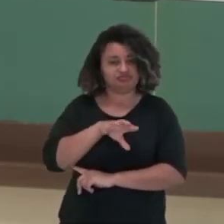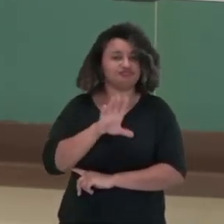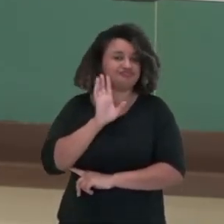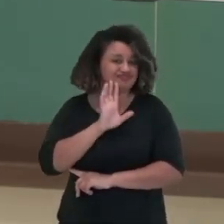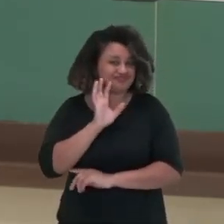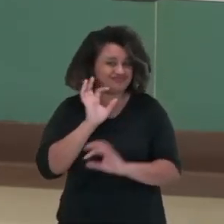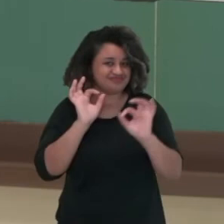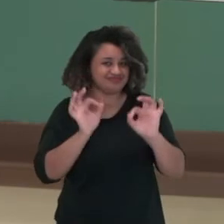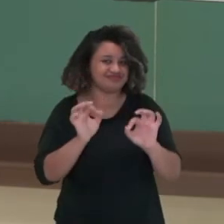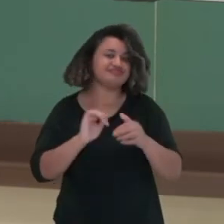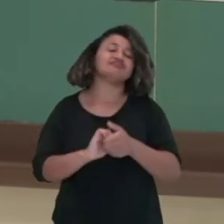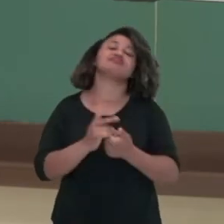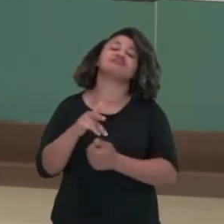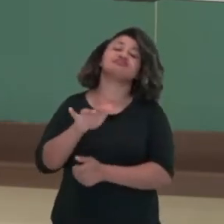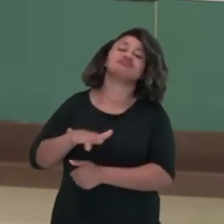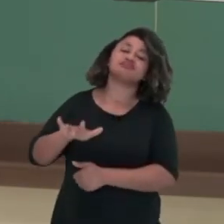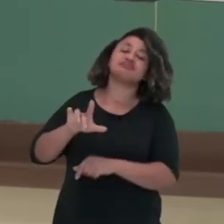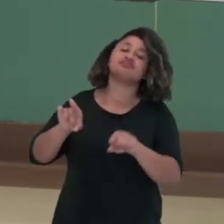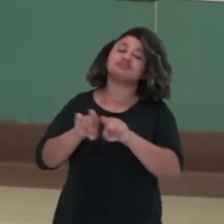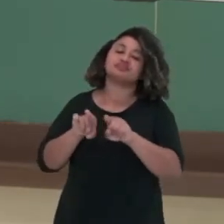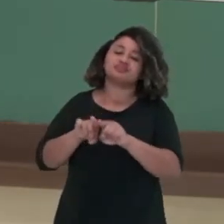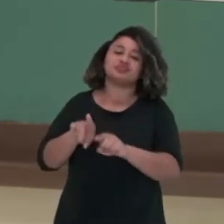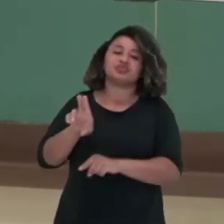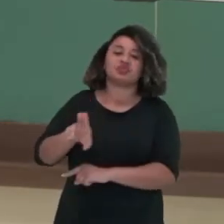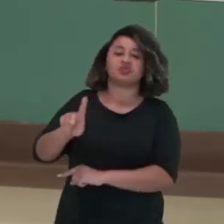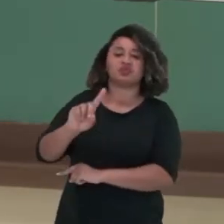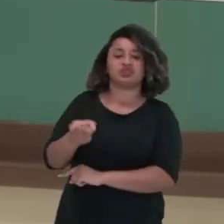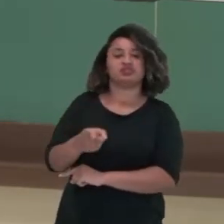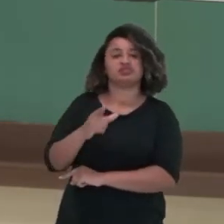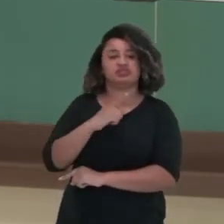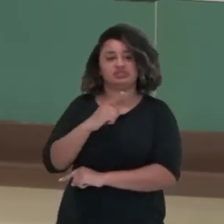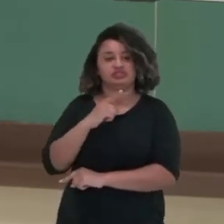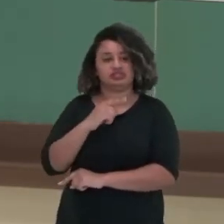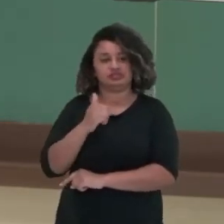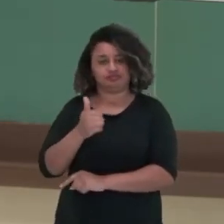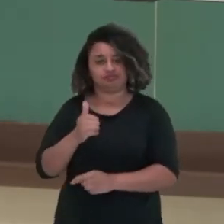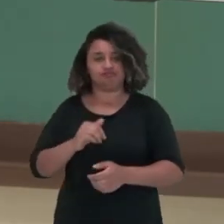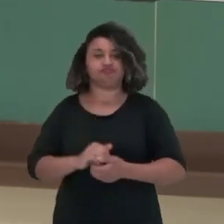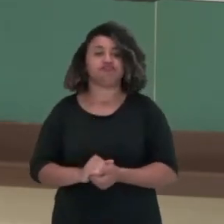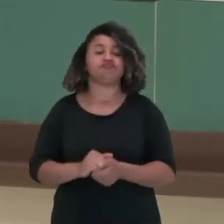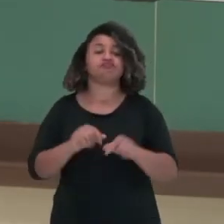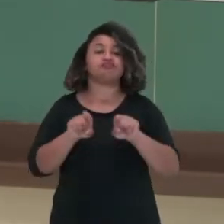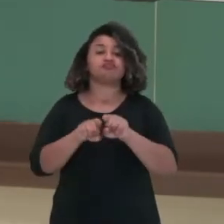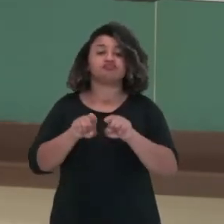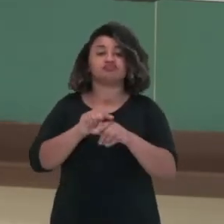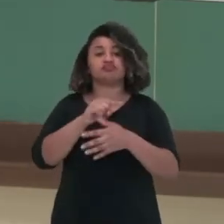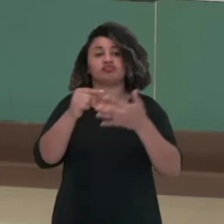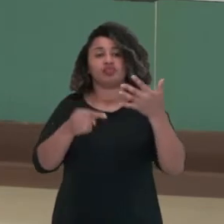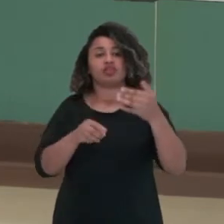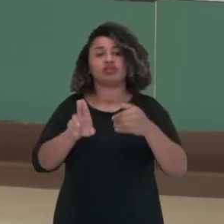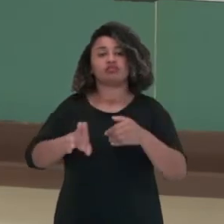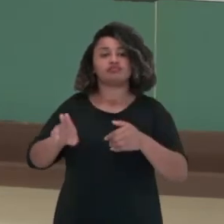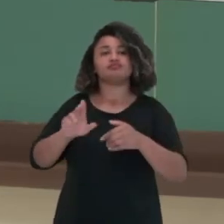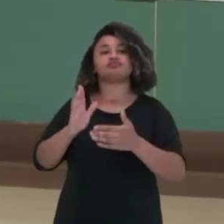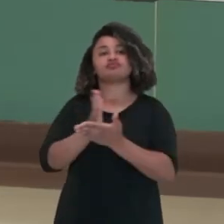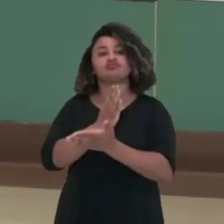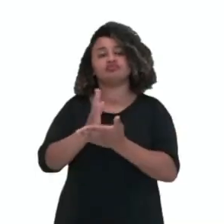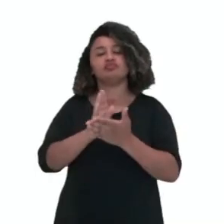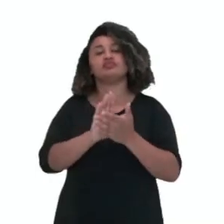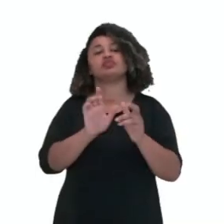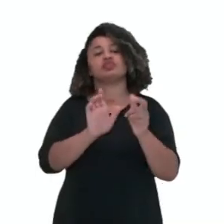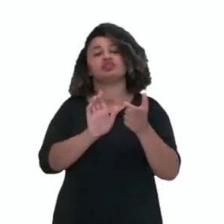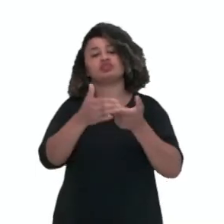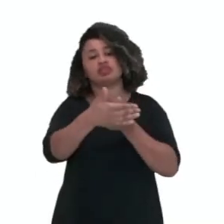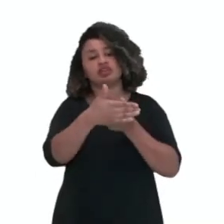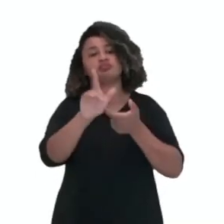Legal, Então, essa situação também do uso da vírgula. Também usamos para separar termos que nós